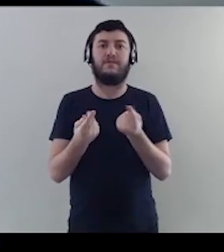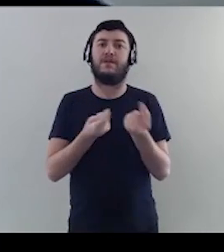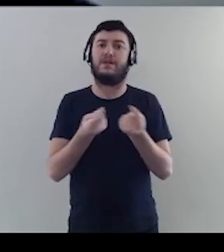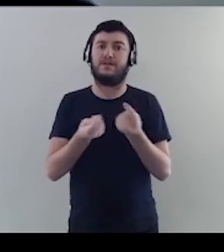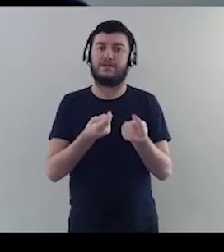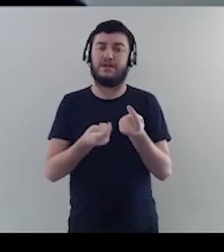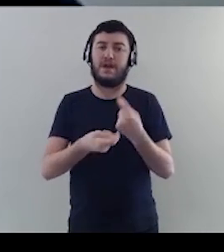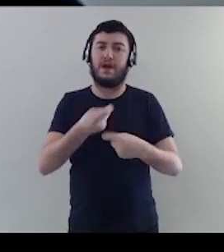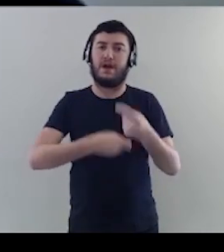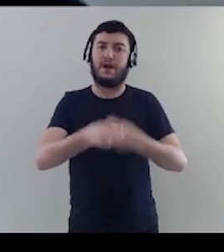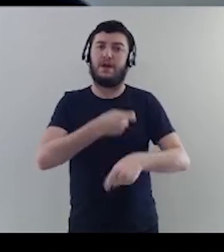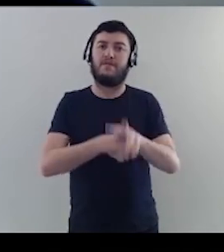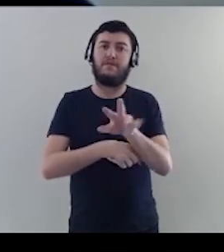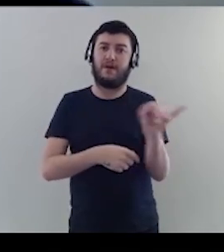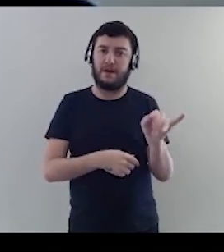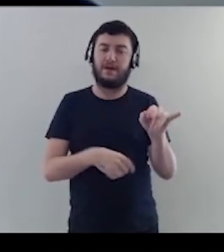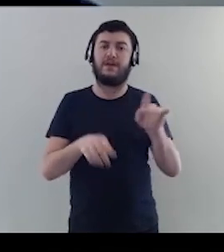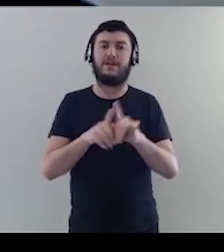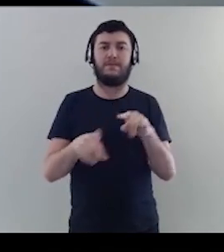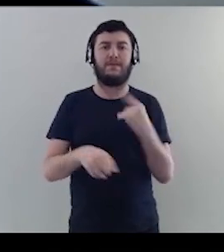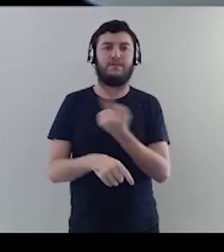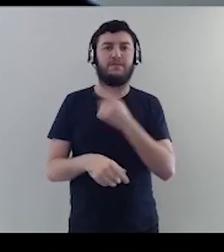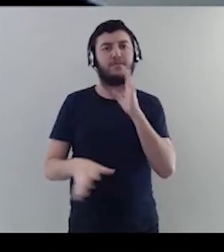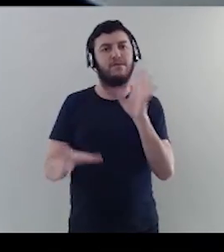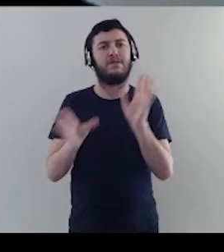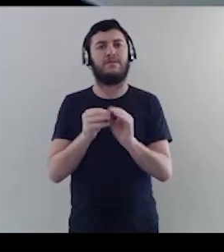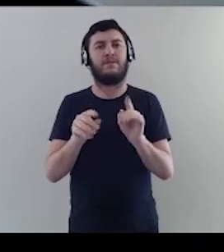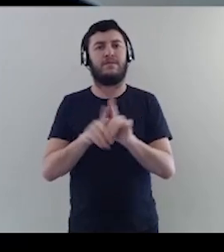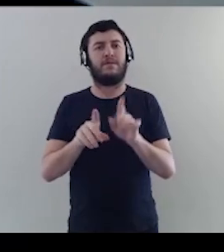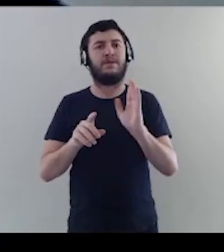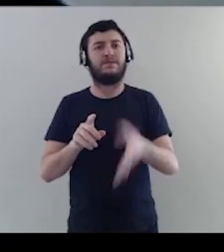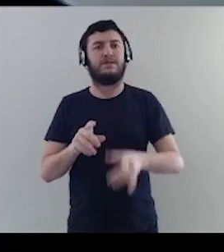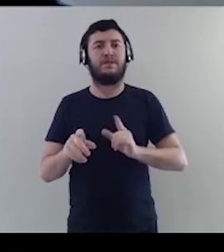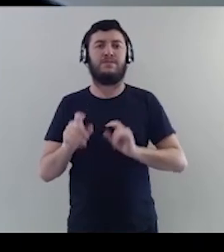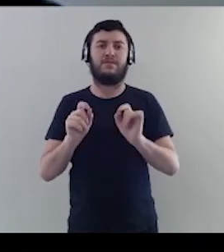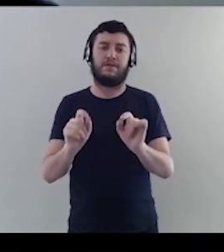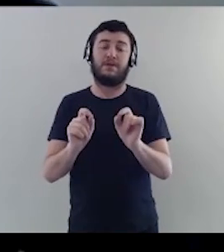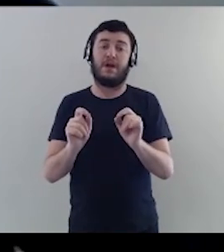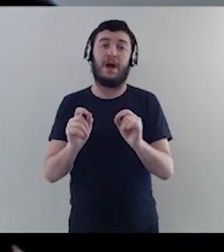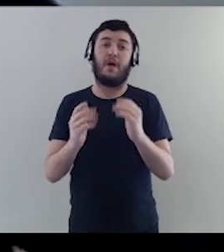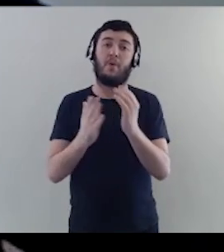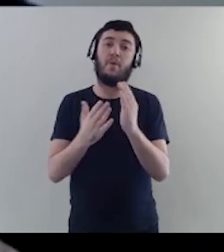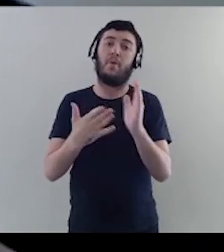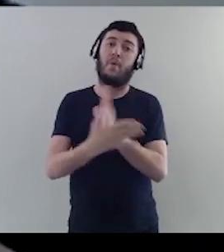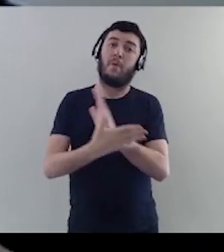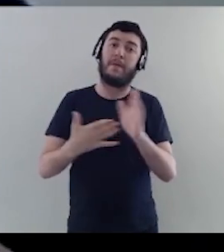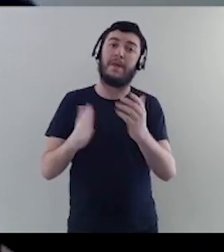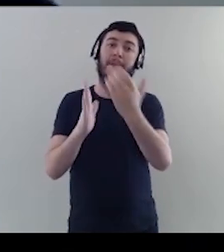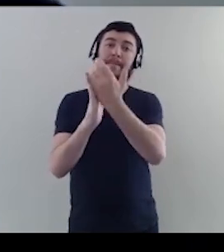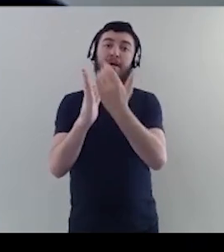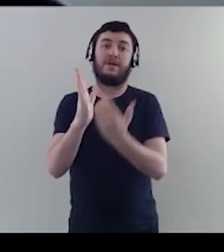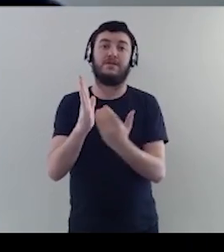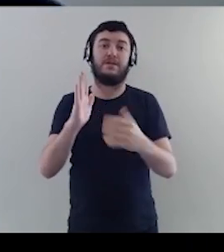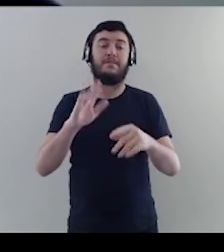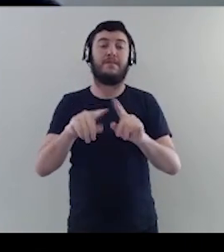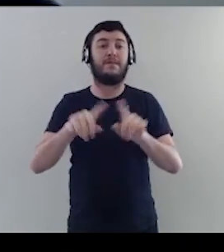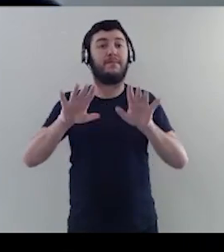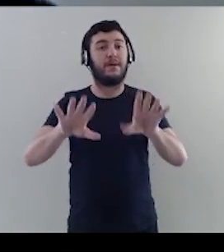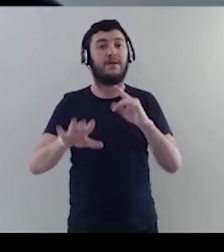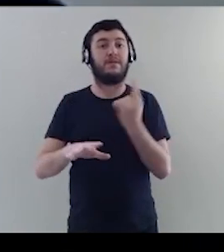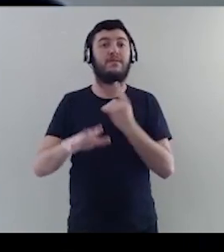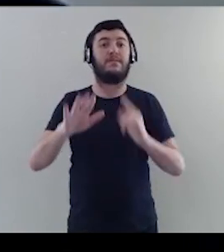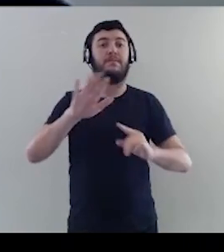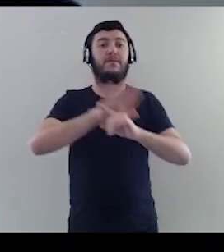novamente a necessidade de impor medidas de austeridade, medidas austeritárias. E aquilo que se pergunta ao Tribunal